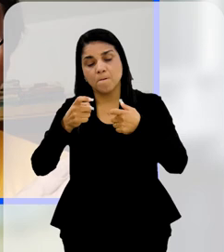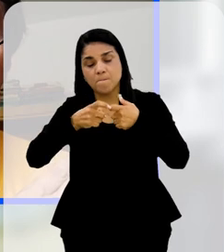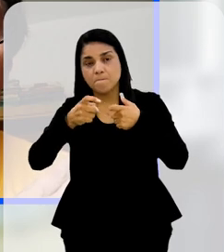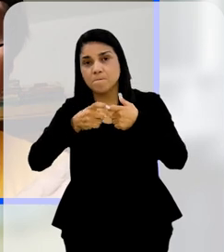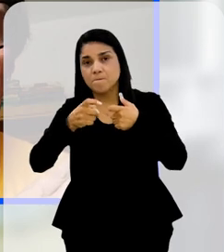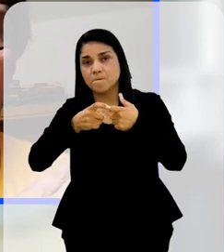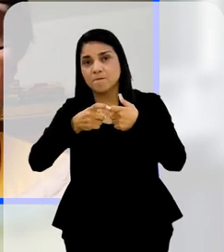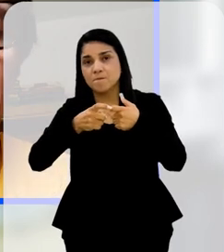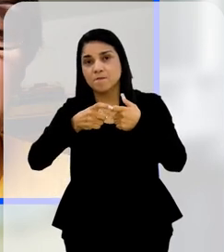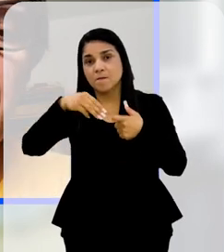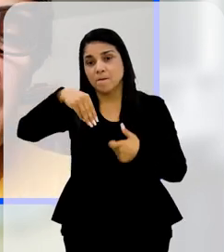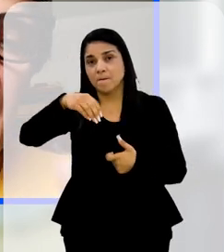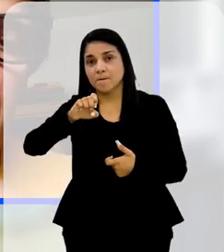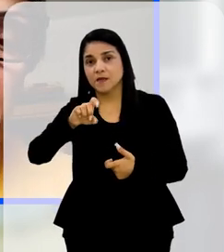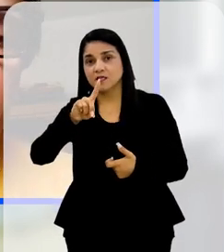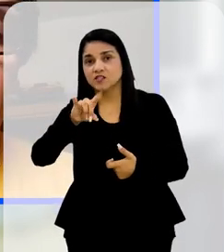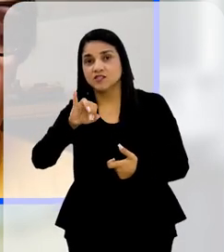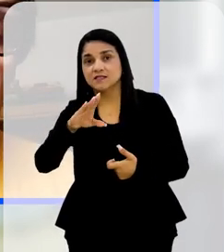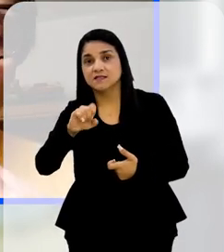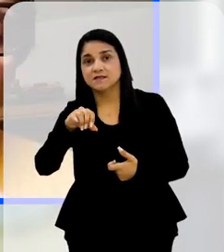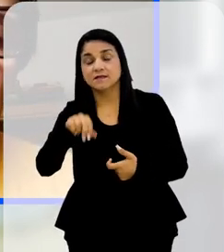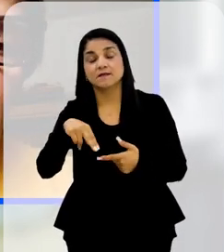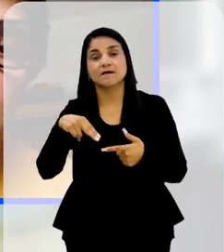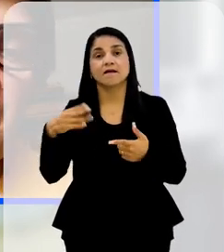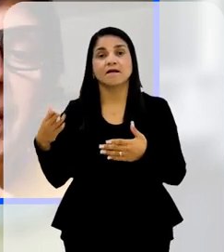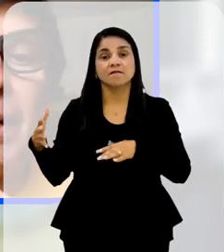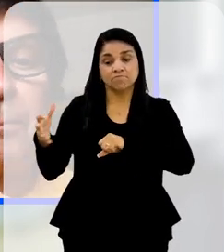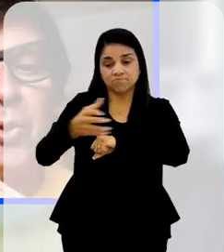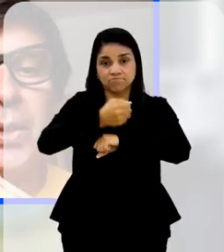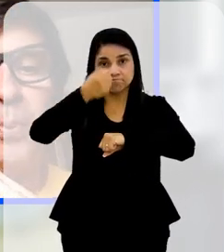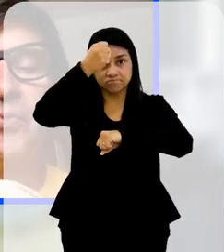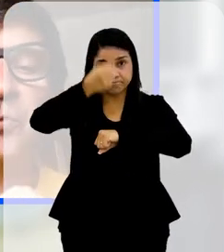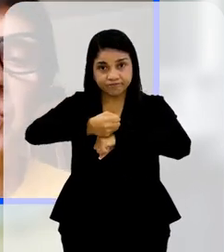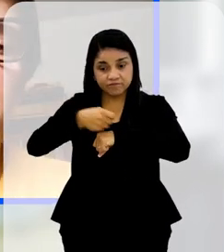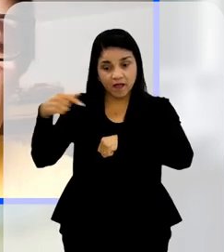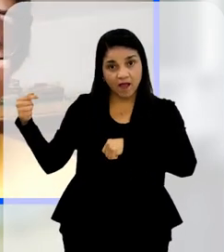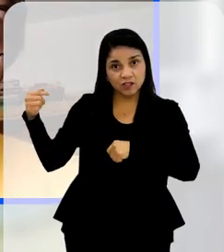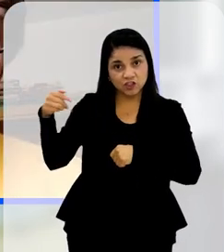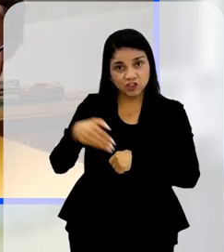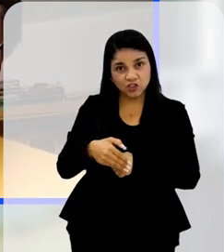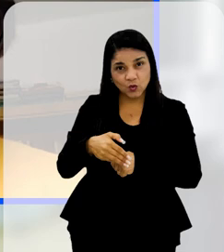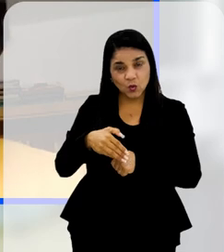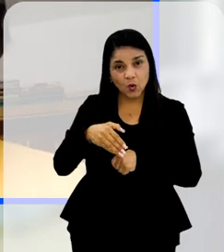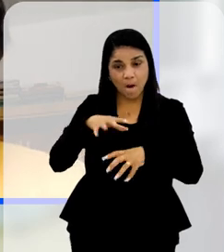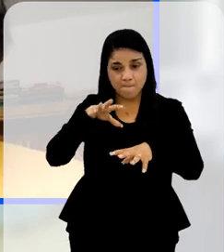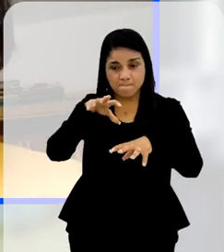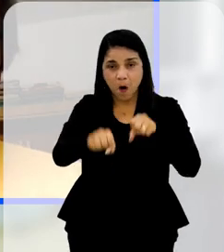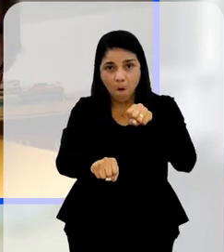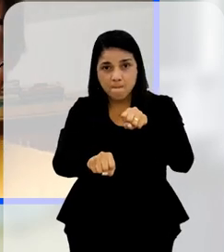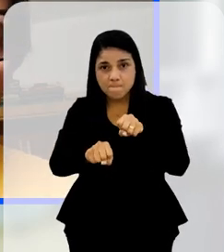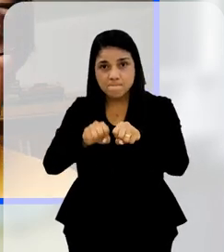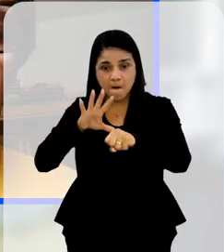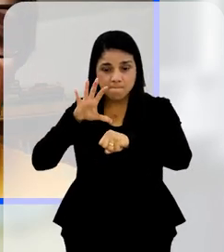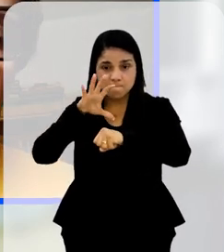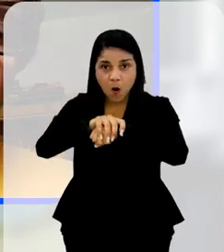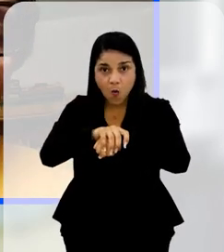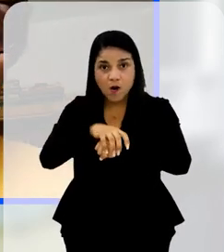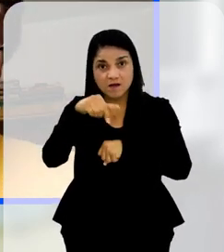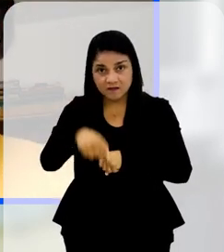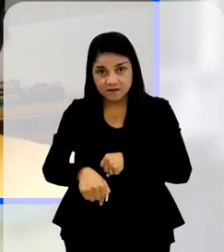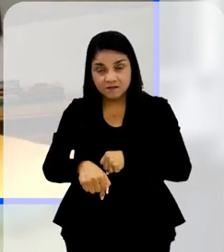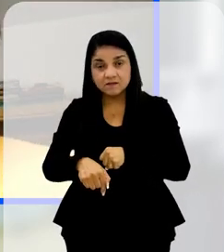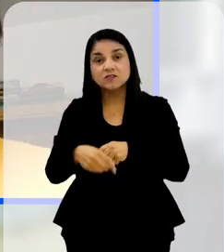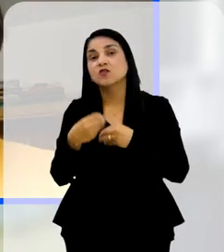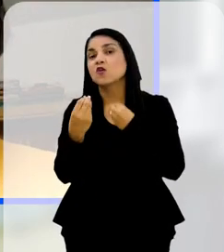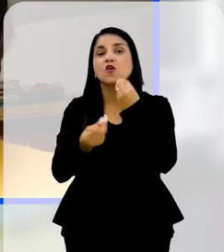a chegada do colonizador até os dias de hoje, e ainda aponta para o futuro várias discussões sobre os problemas